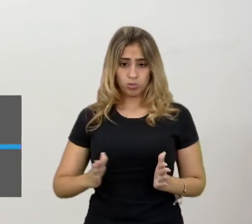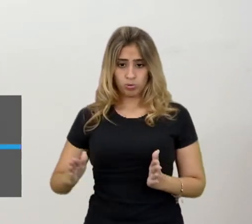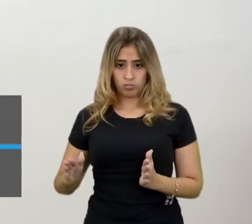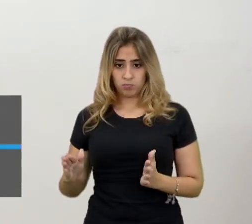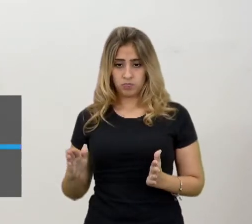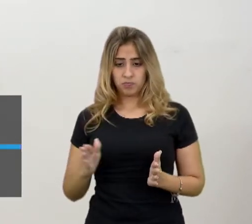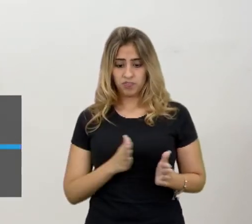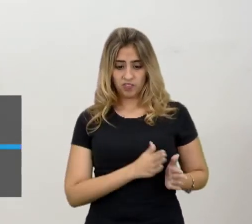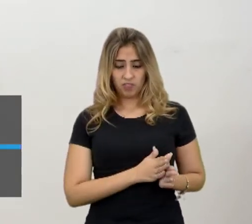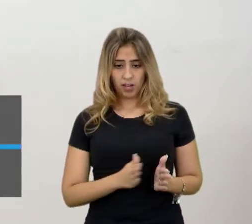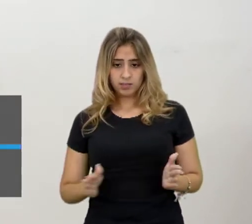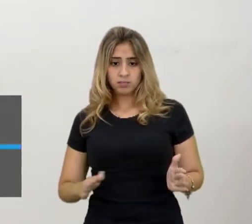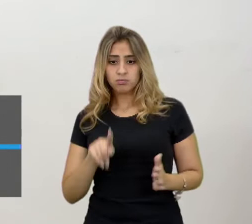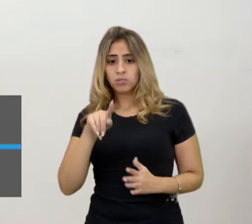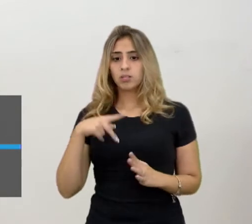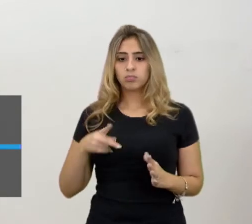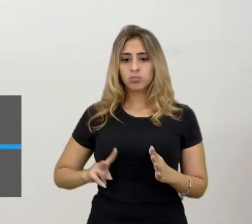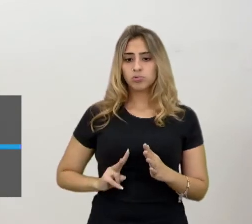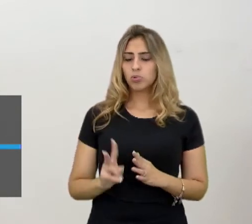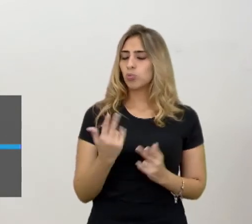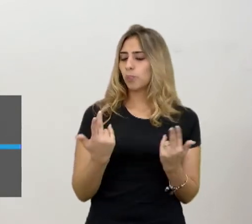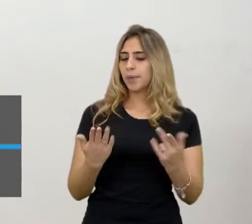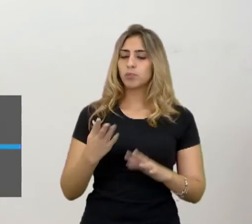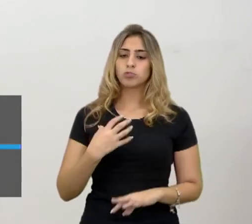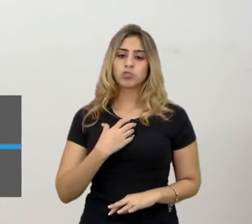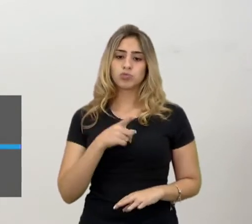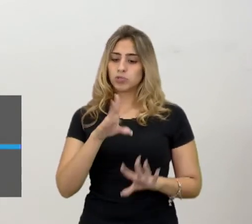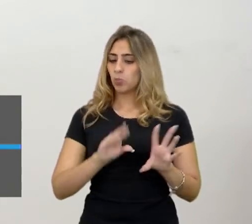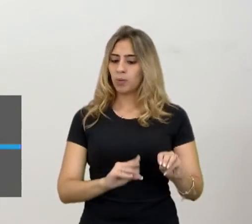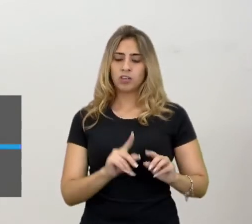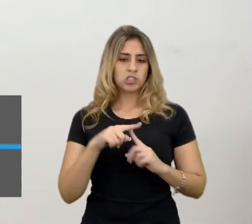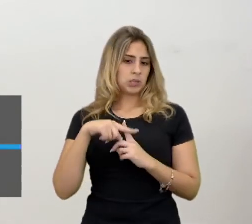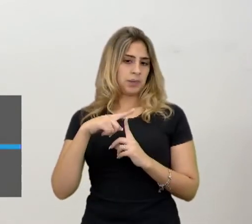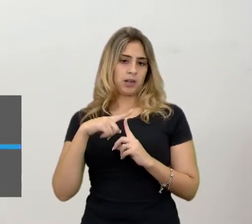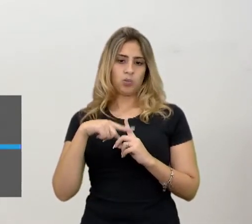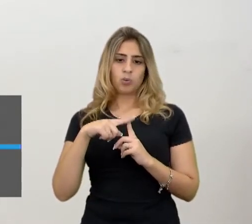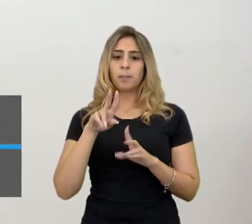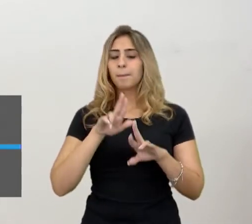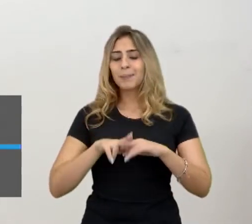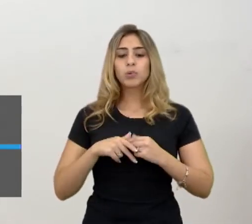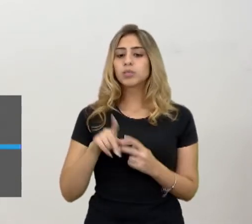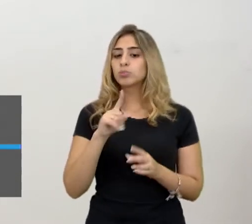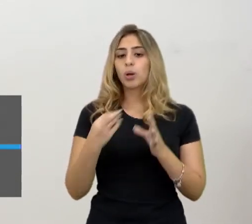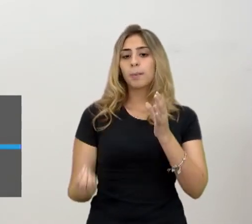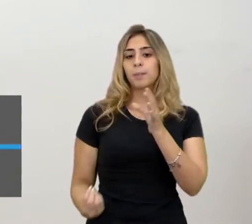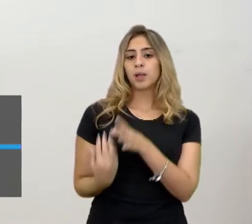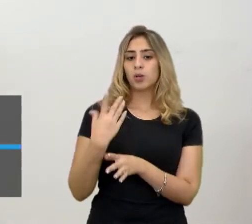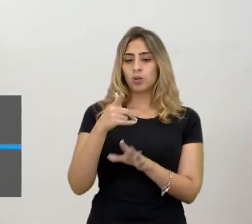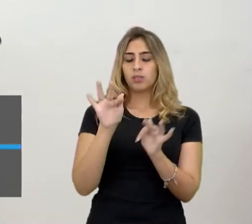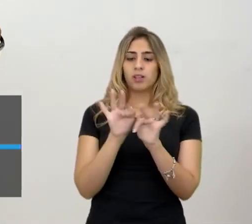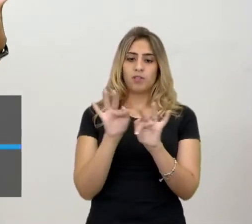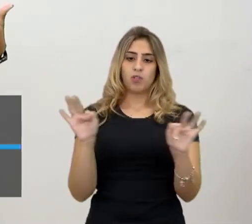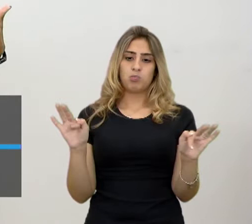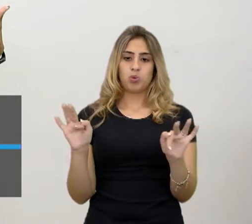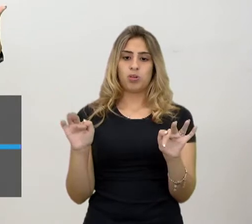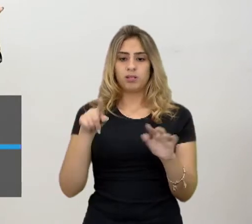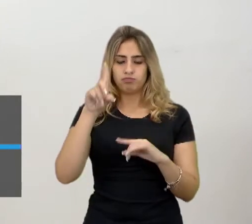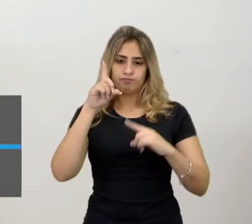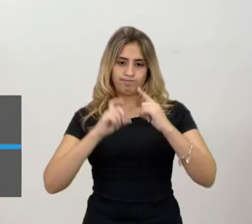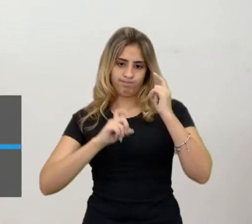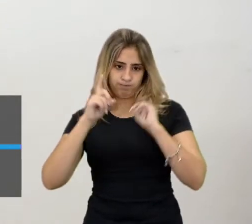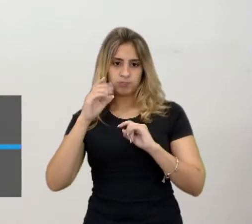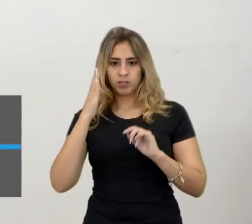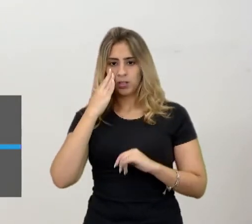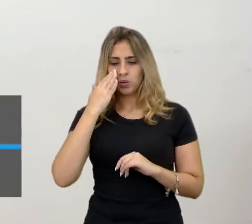físico, a temperatura permanece constante, você não mexe na temperatura. Por isso não aparece na fórmula essa expressão,